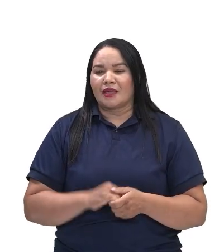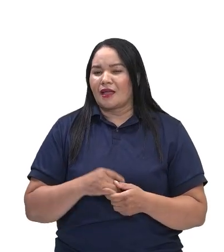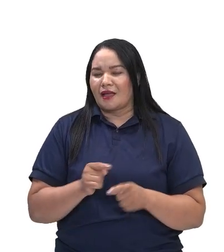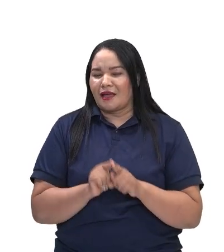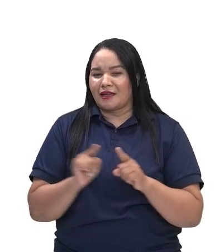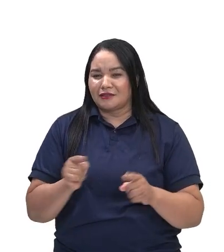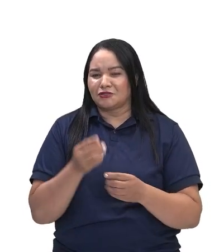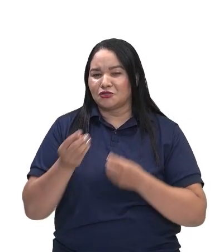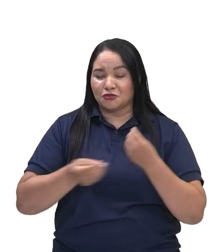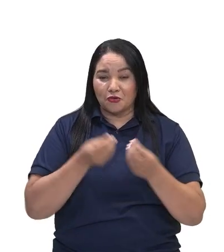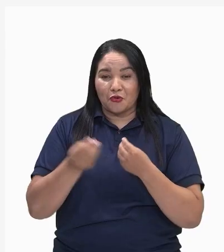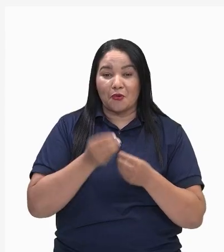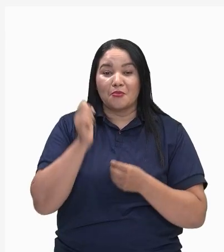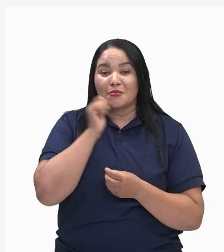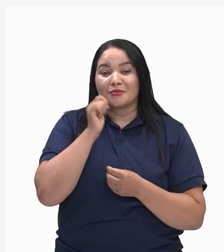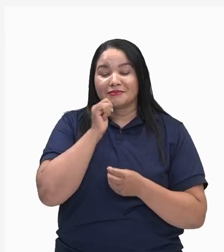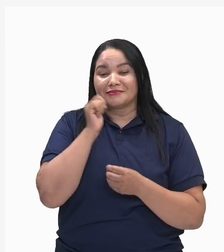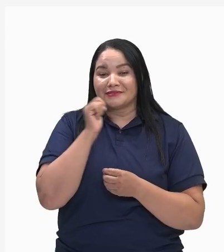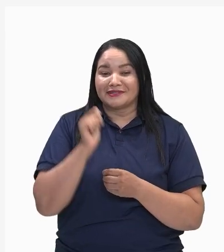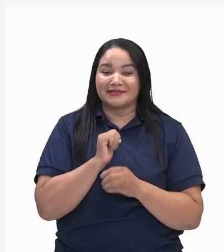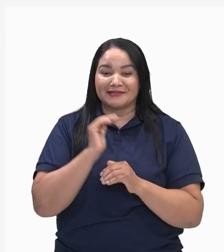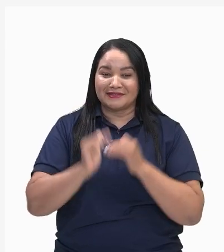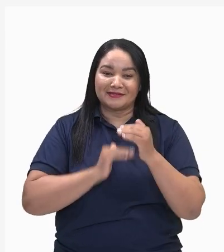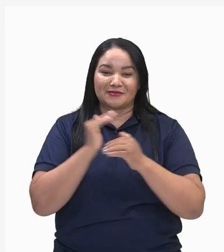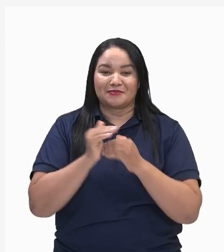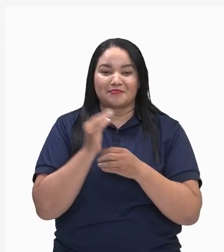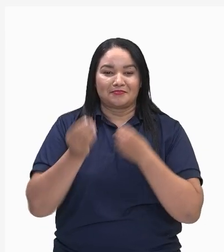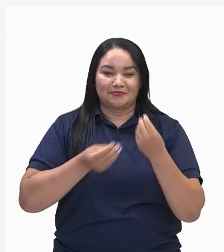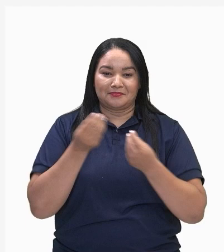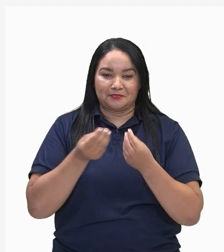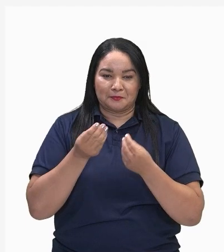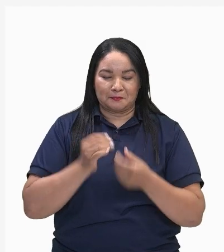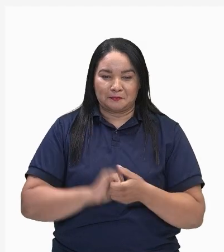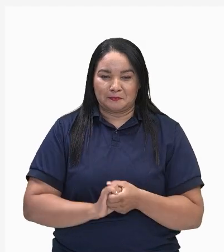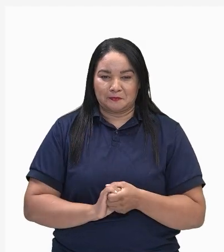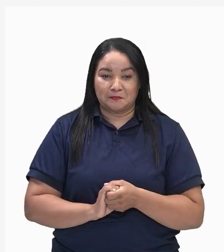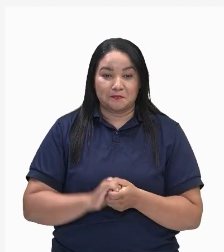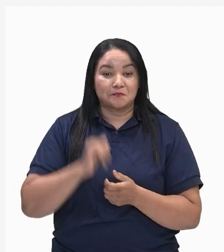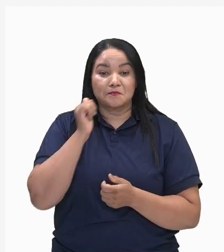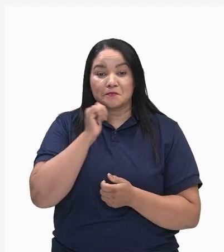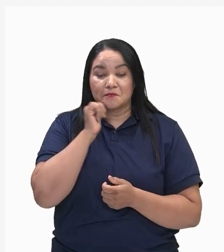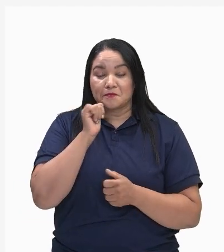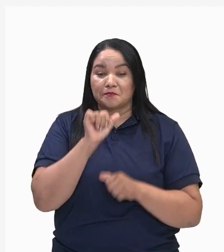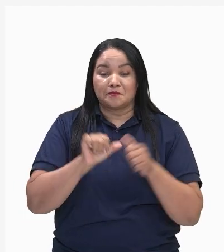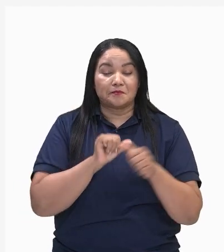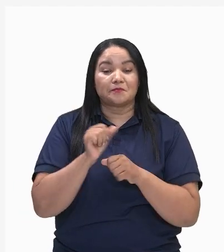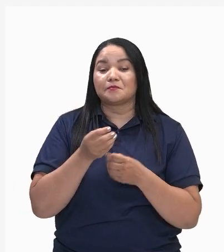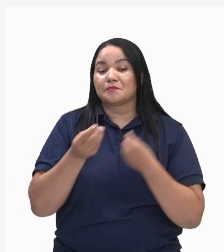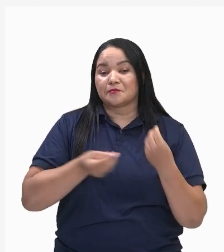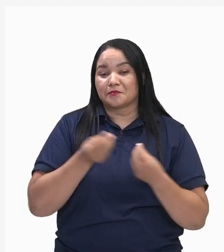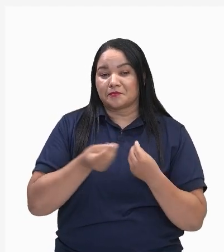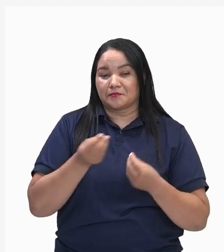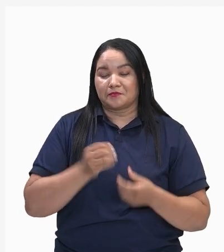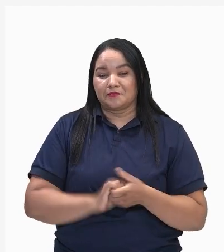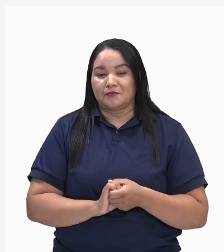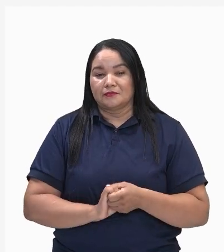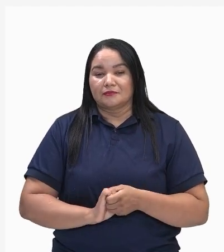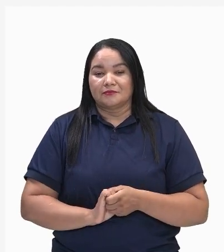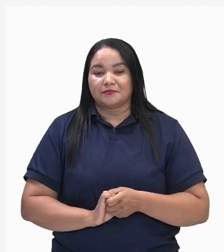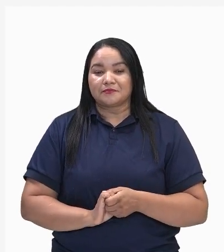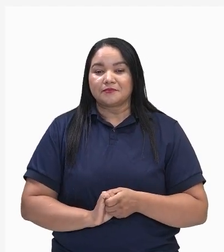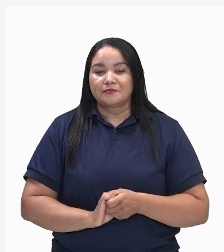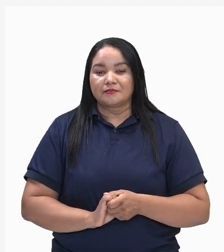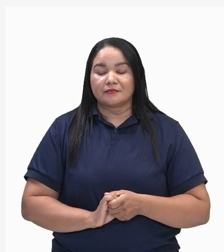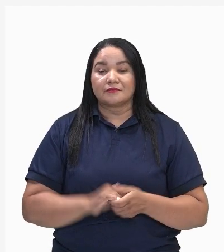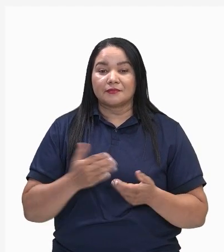caso das meninas? A gente vai observar como elas mudam. A puberdade feminina tem